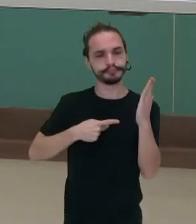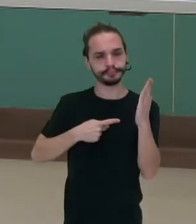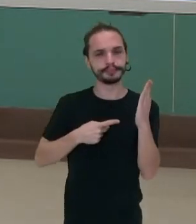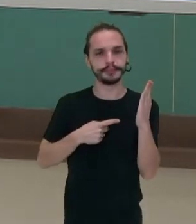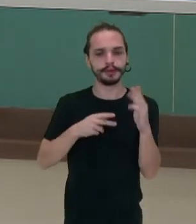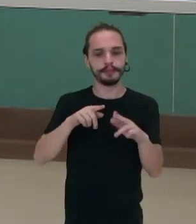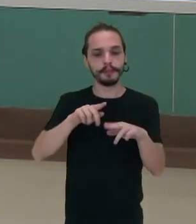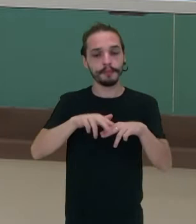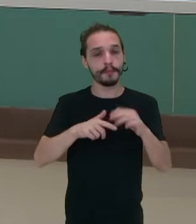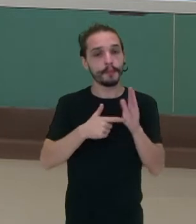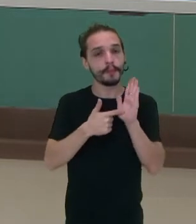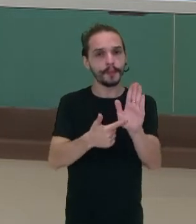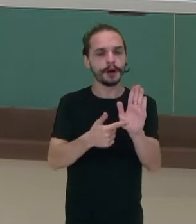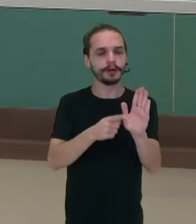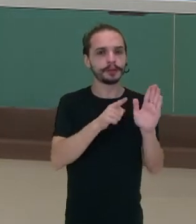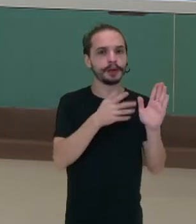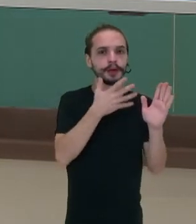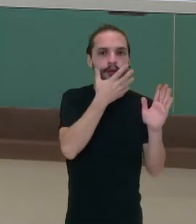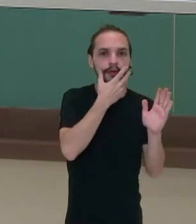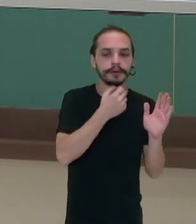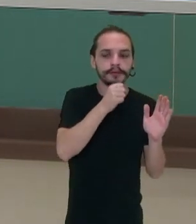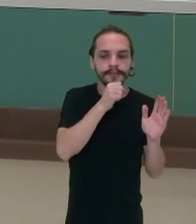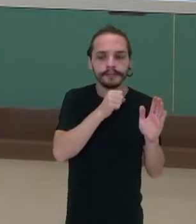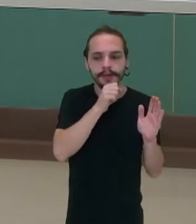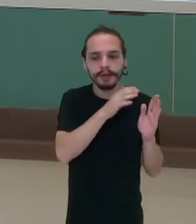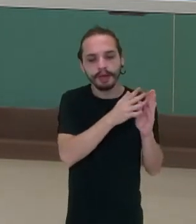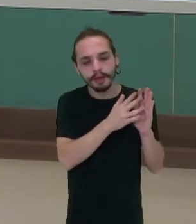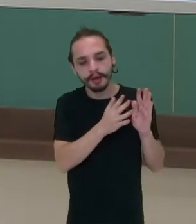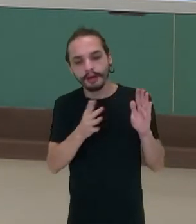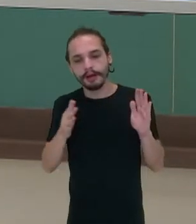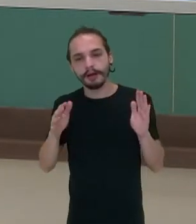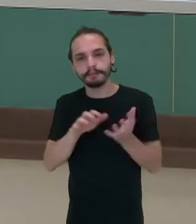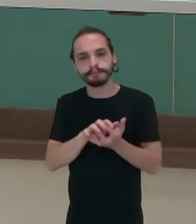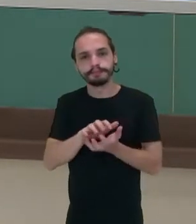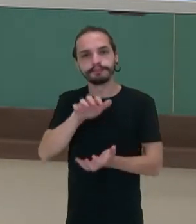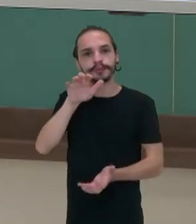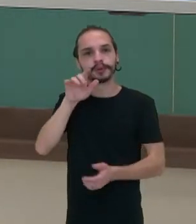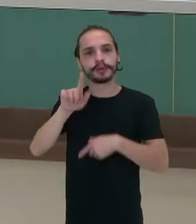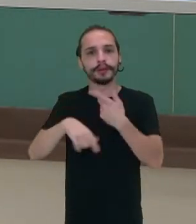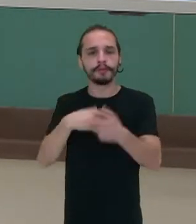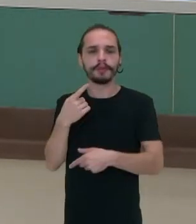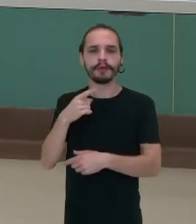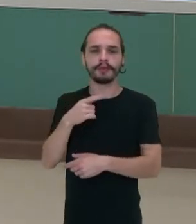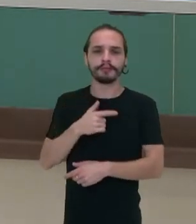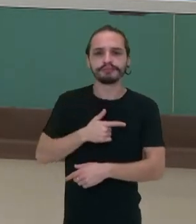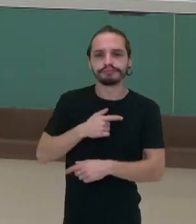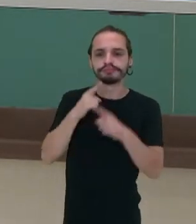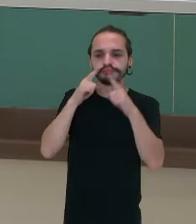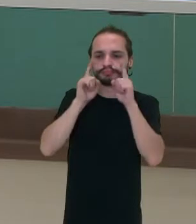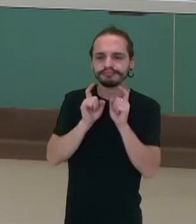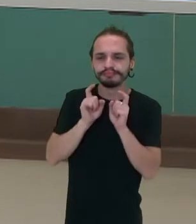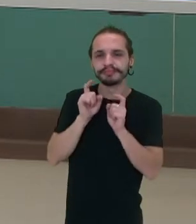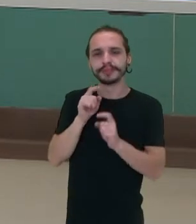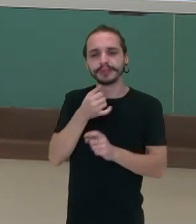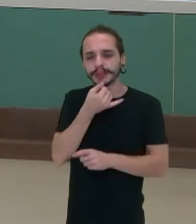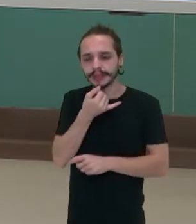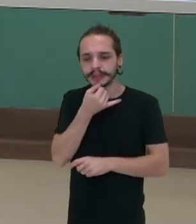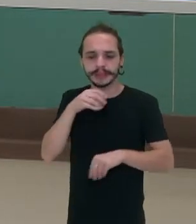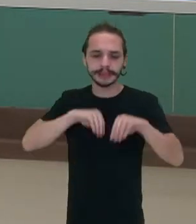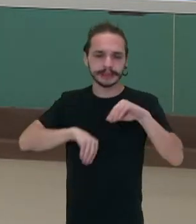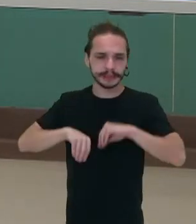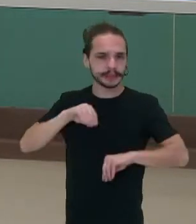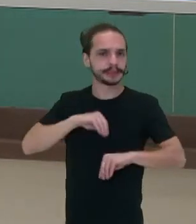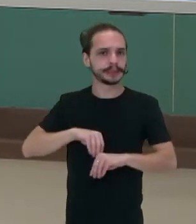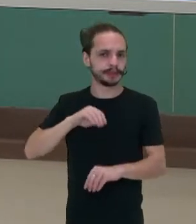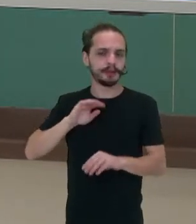ele envelhecendo e ele ficando cada vez mais triste até uma morte sozinha e sem reconhecimento, reconhecido muito depois de sua morte. Então a